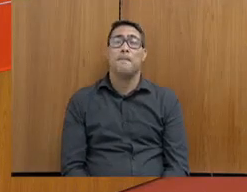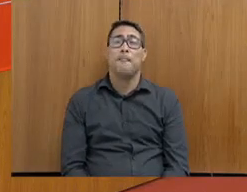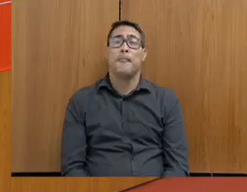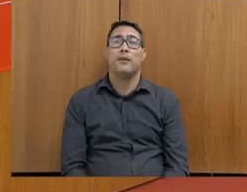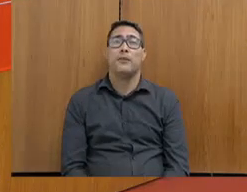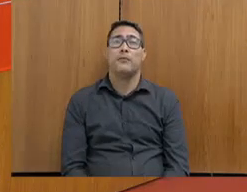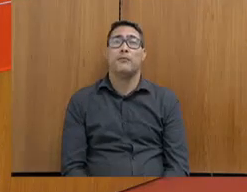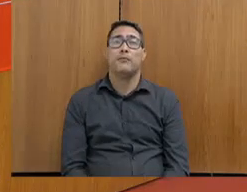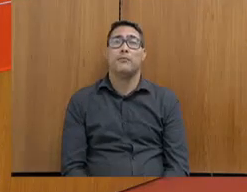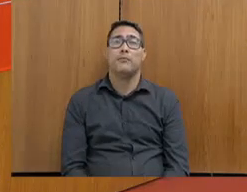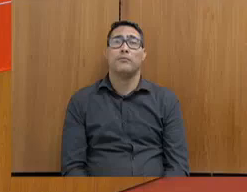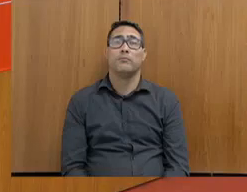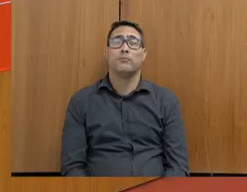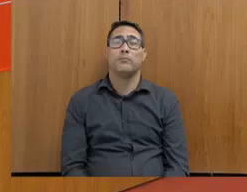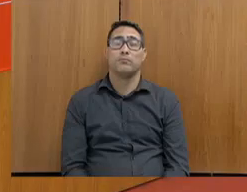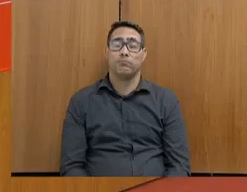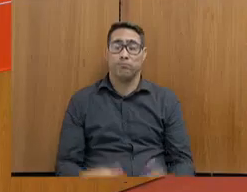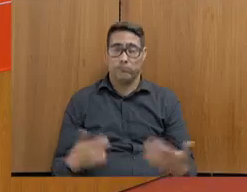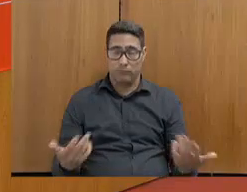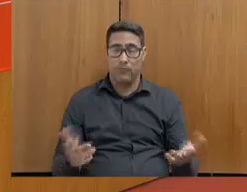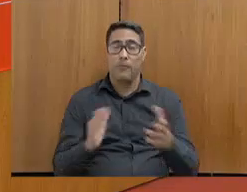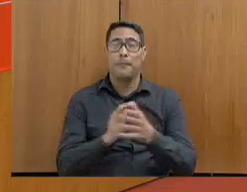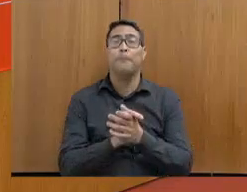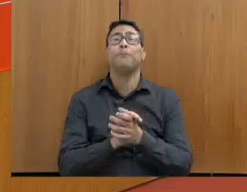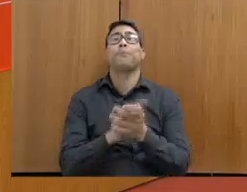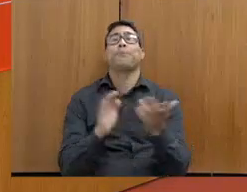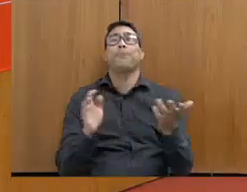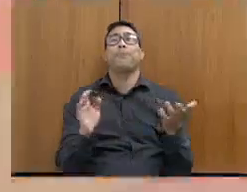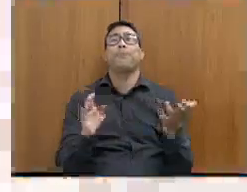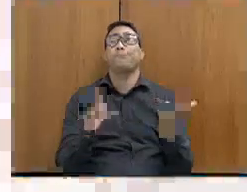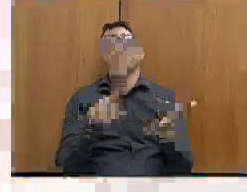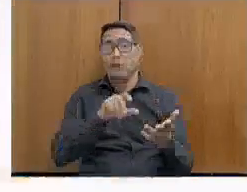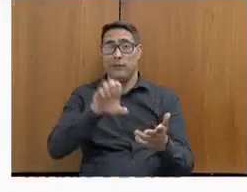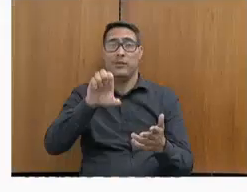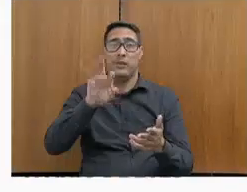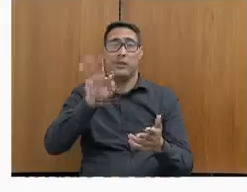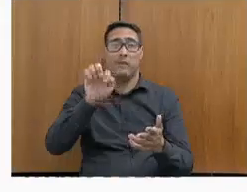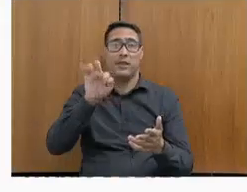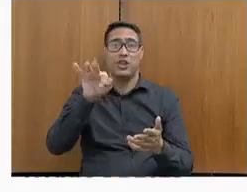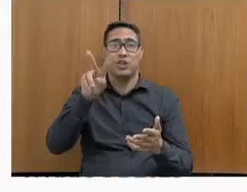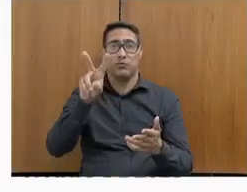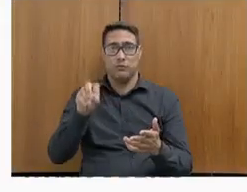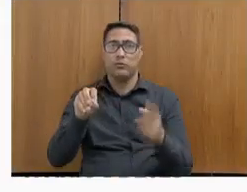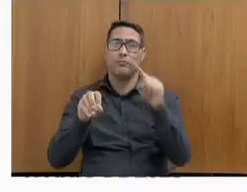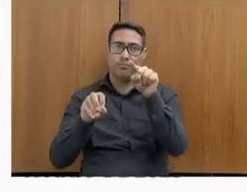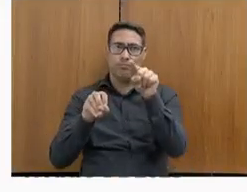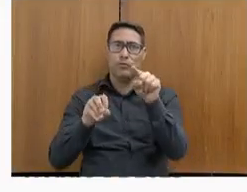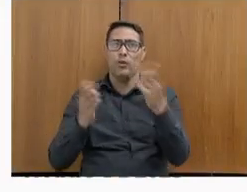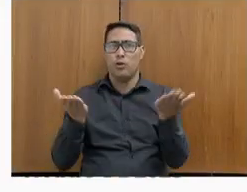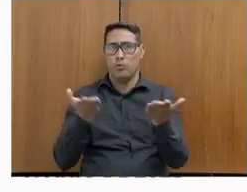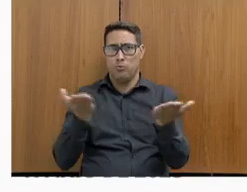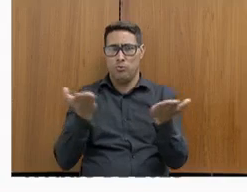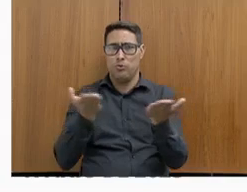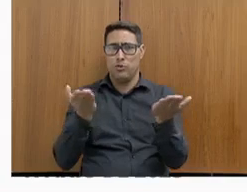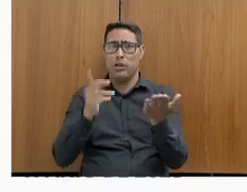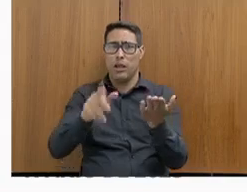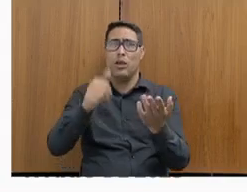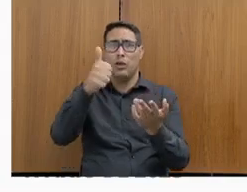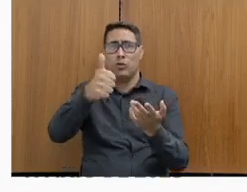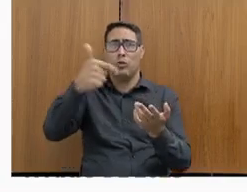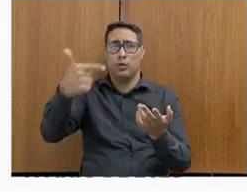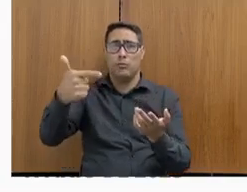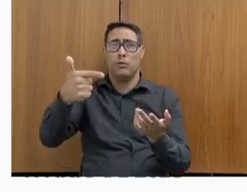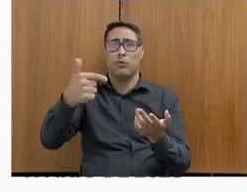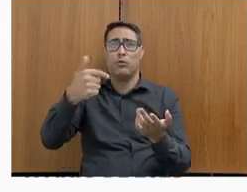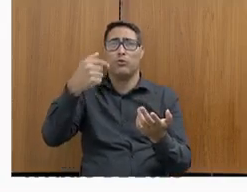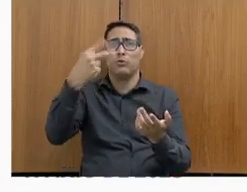quanto a evolução do efetivo né nós nosso afetivo hoje é de 12.022